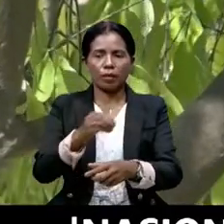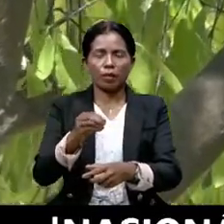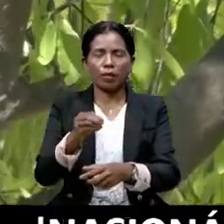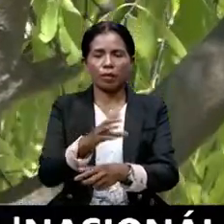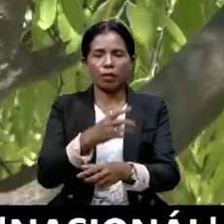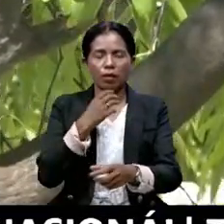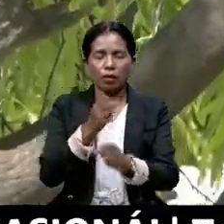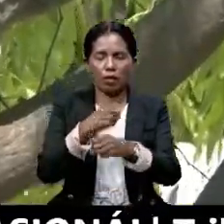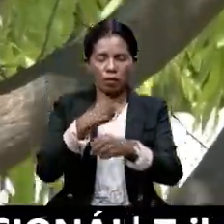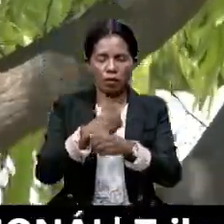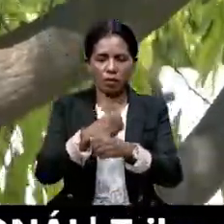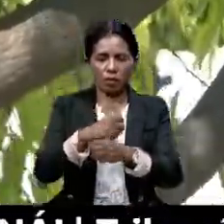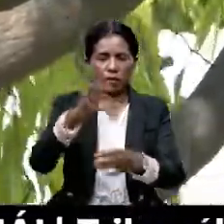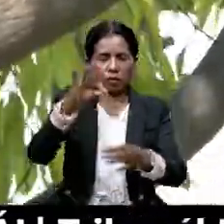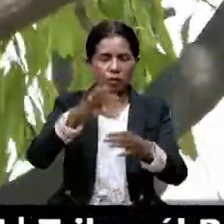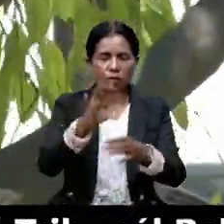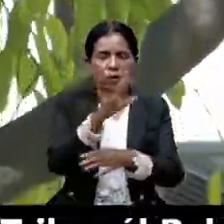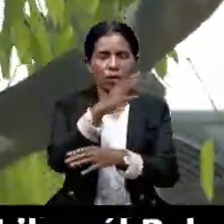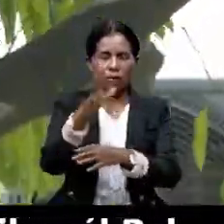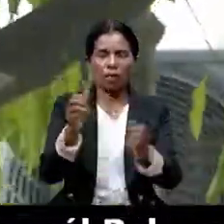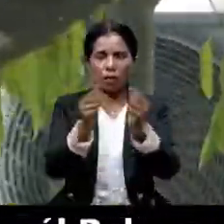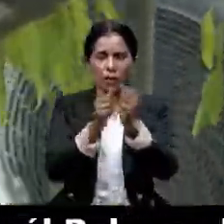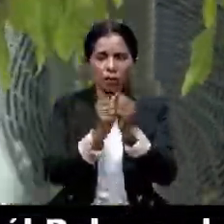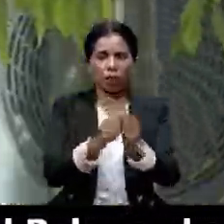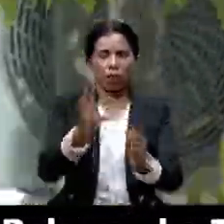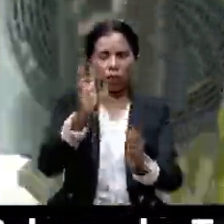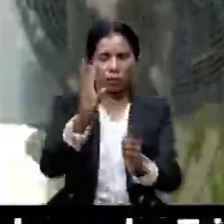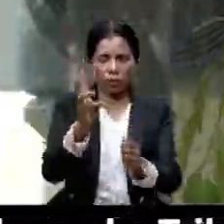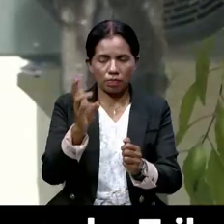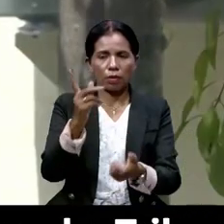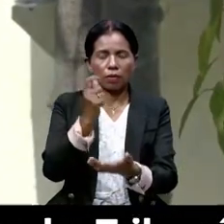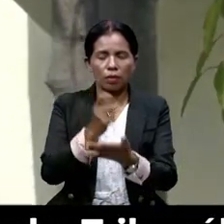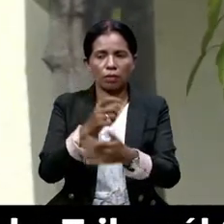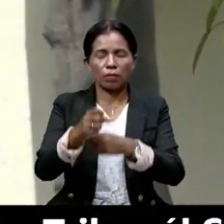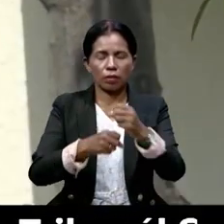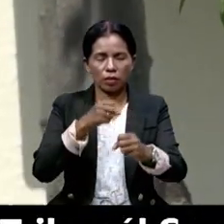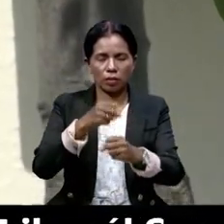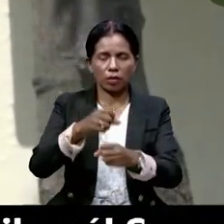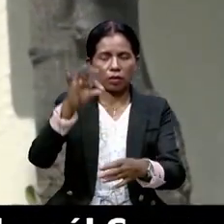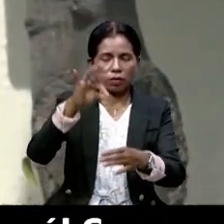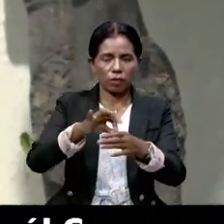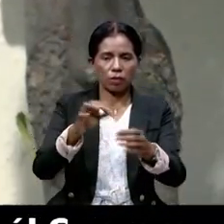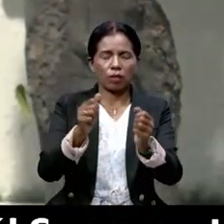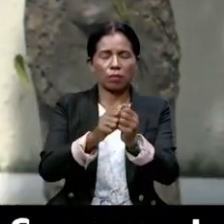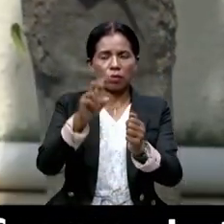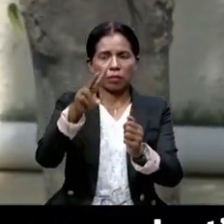Floresta, halona produção bafini ai kameli, hamutuk rihun neng nulu, batina indane sei produs rihun atus rua